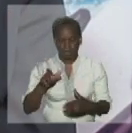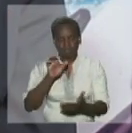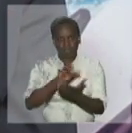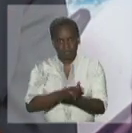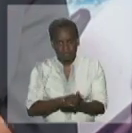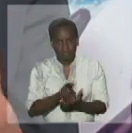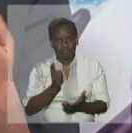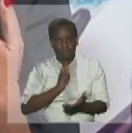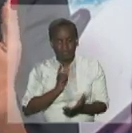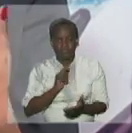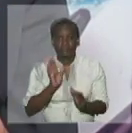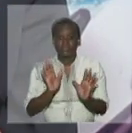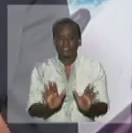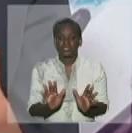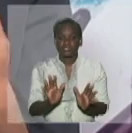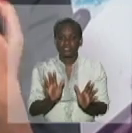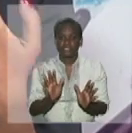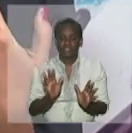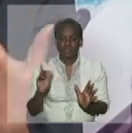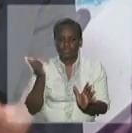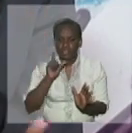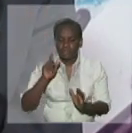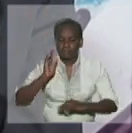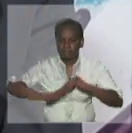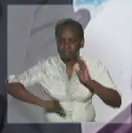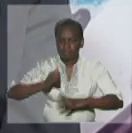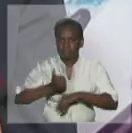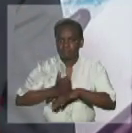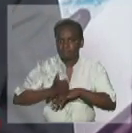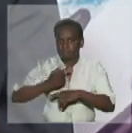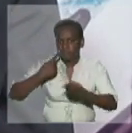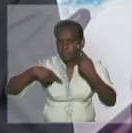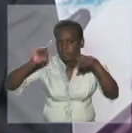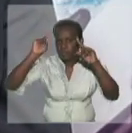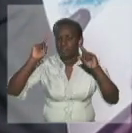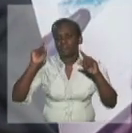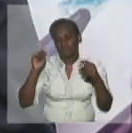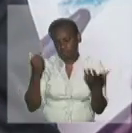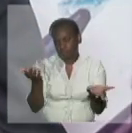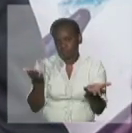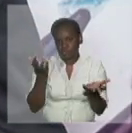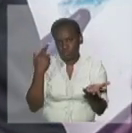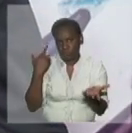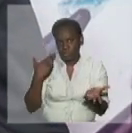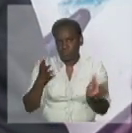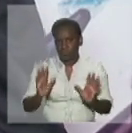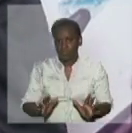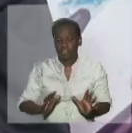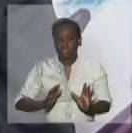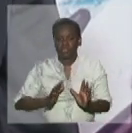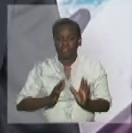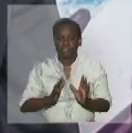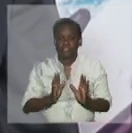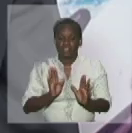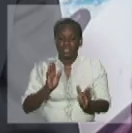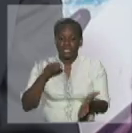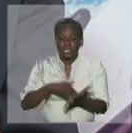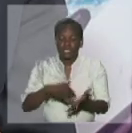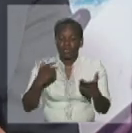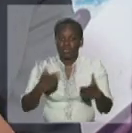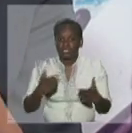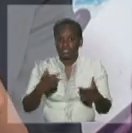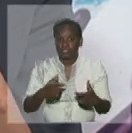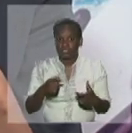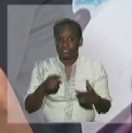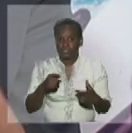é casada, então até que ponto a realização profissional, o sucesso, sim, por que não, né? Até que